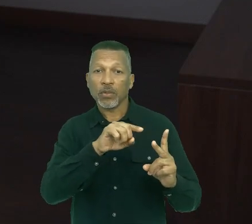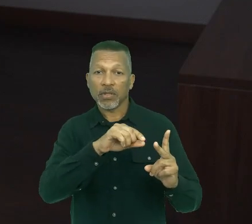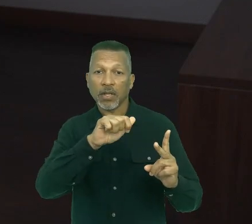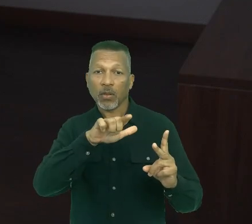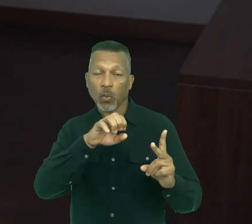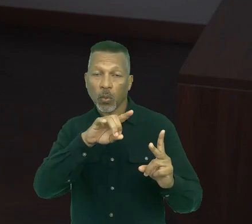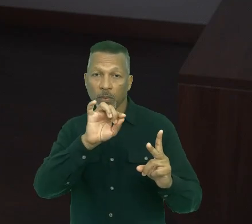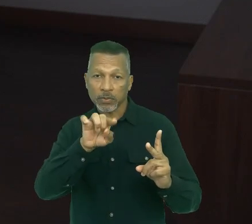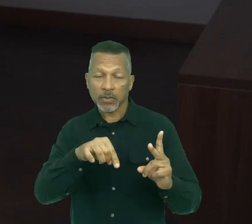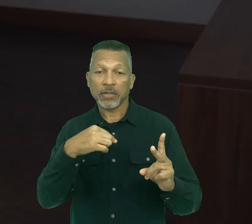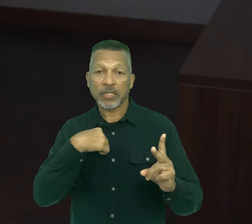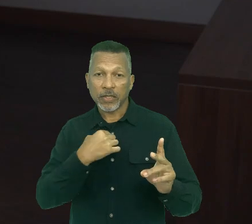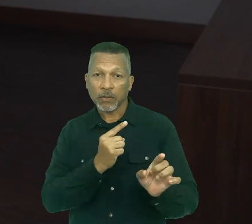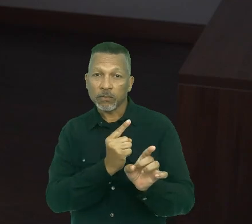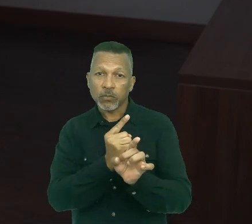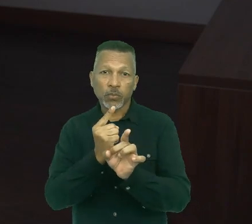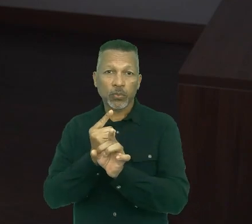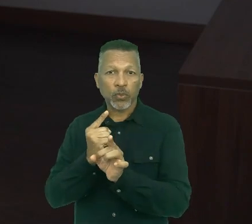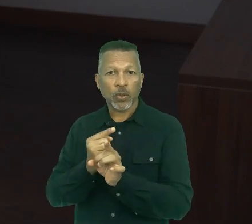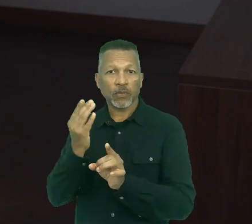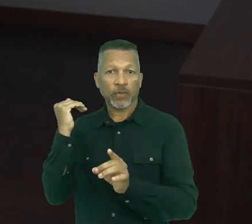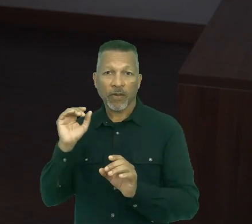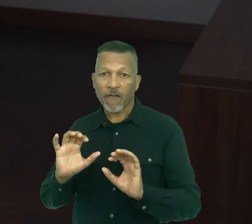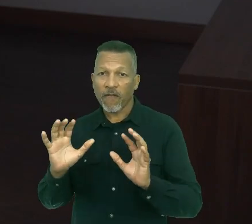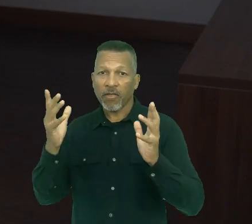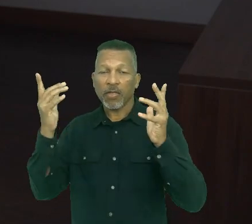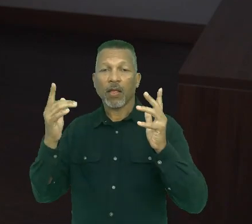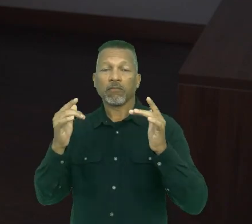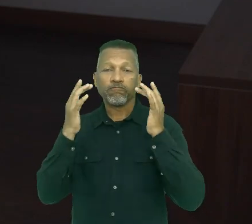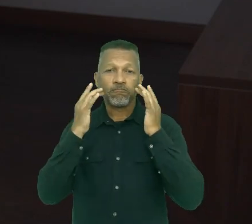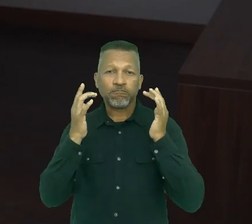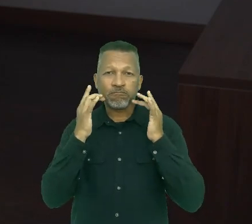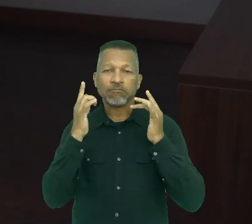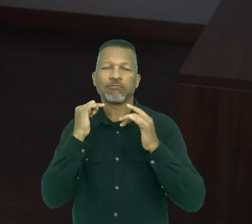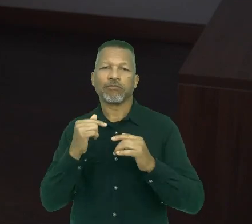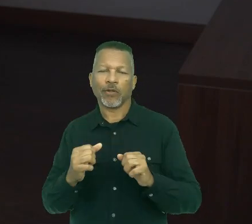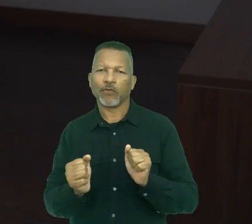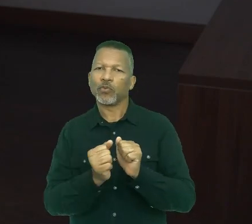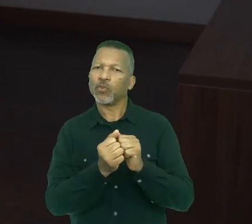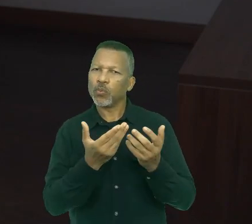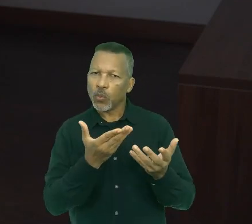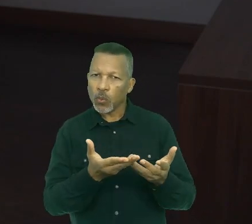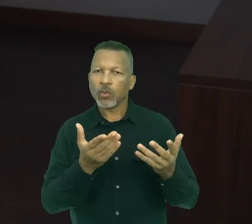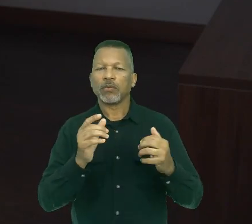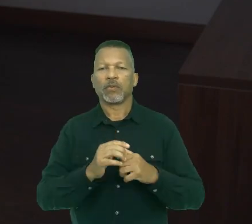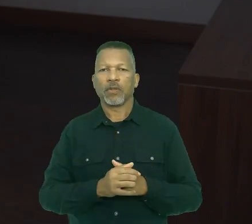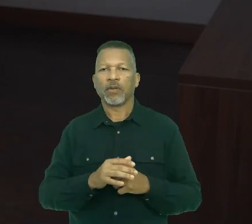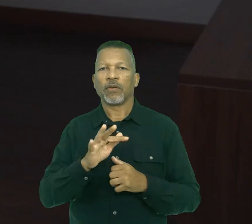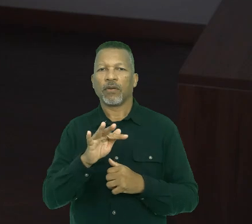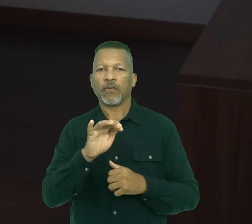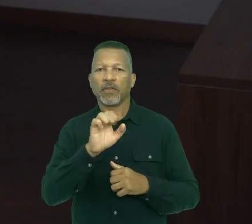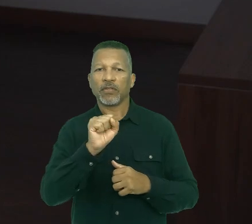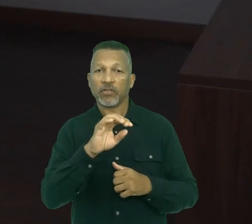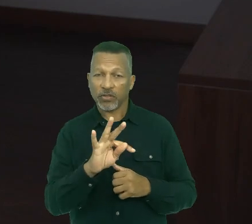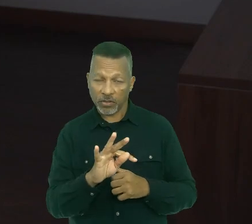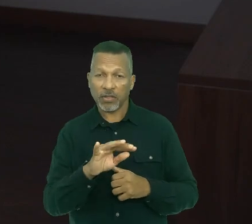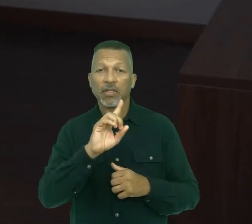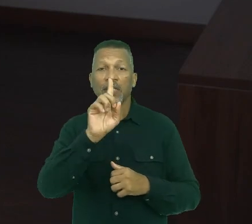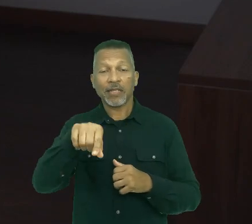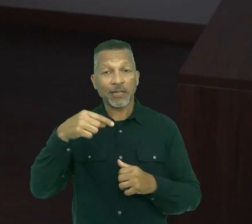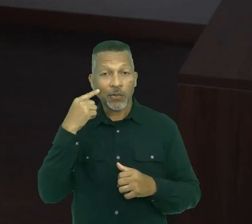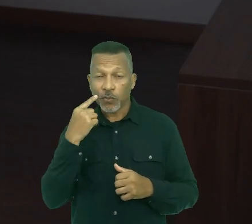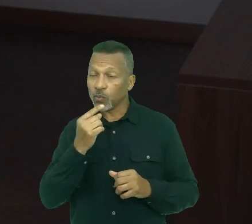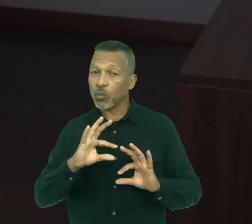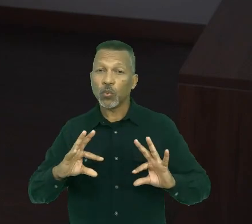que já tinha aí de algumas peças, o festival do teatro que nós montamos junto com eles, né? O famoso Festi. Já no primeiro Festi, todo